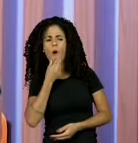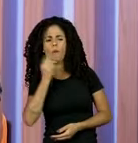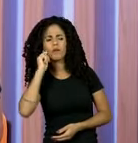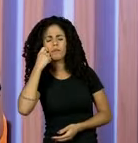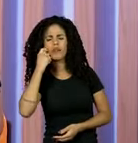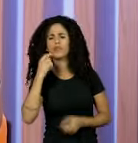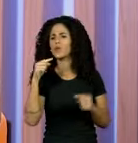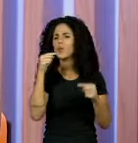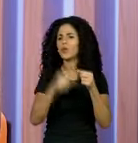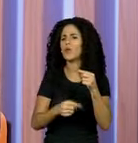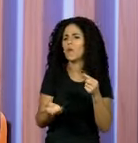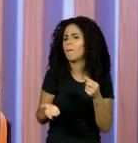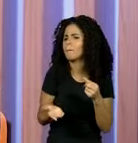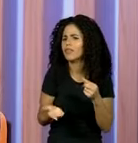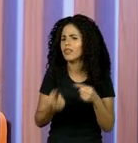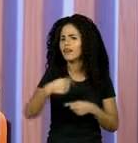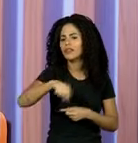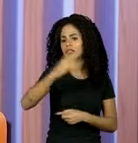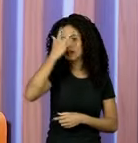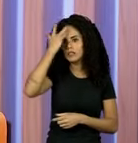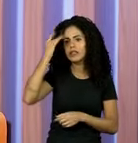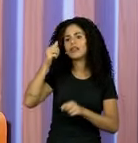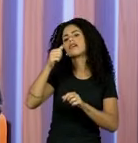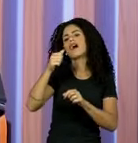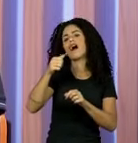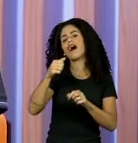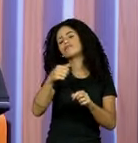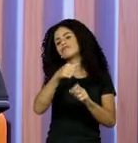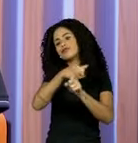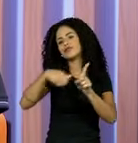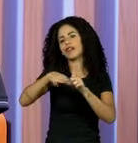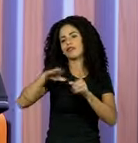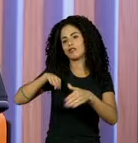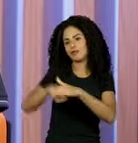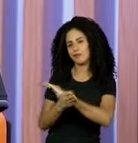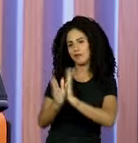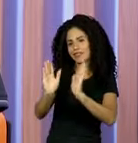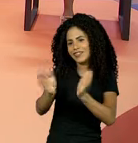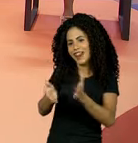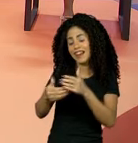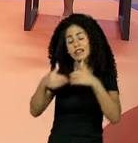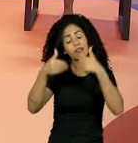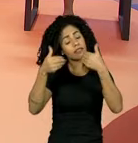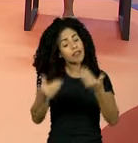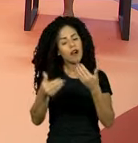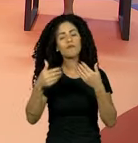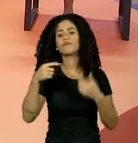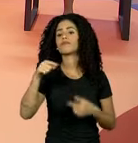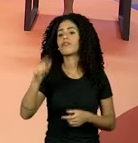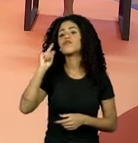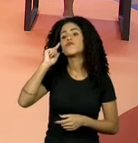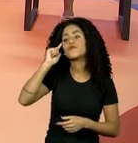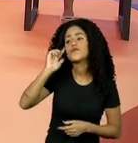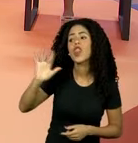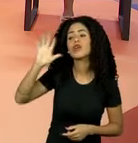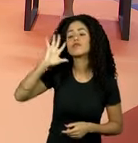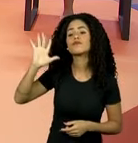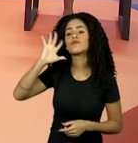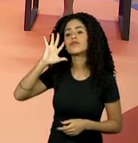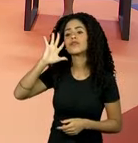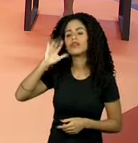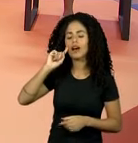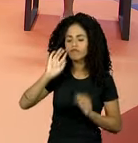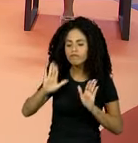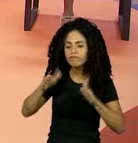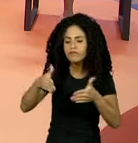sentido estrito que o patriarcado branco construiu então em especial ainda mais da filosofia né que é a área